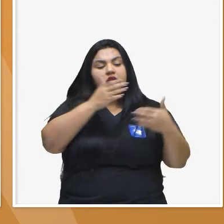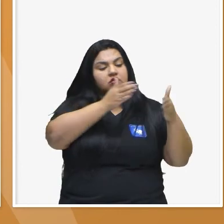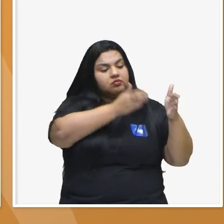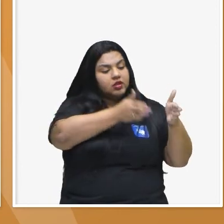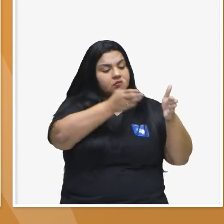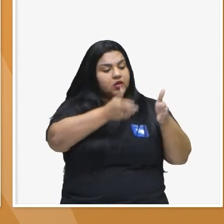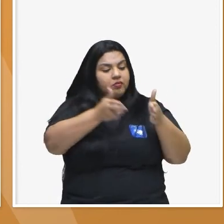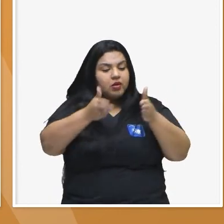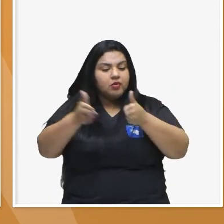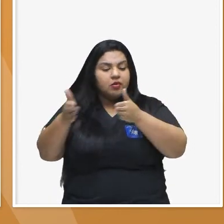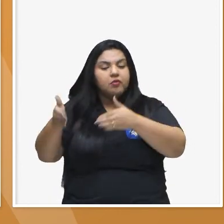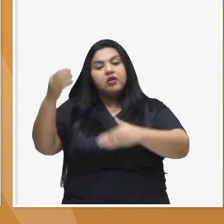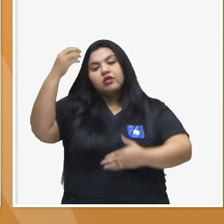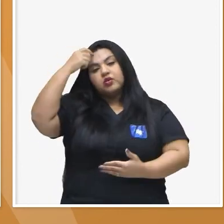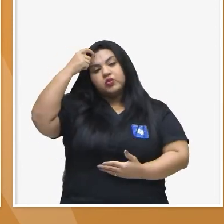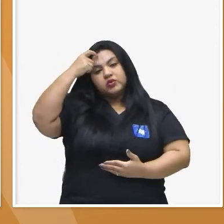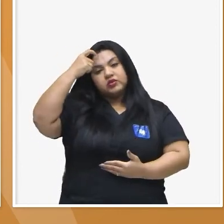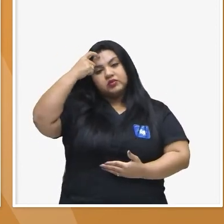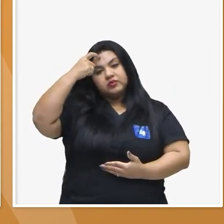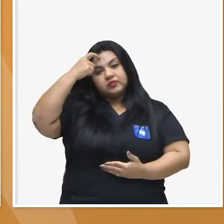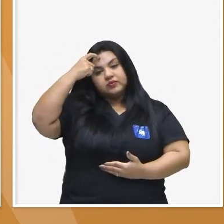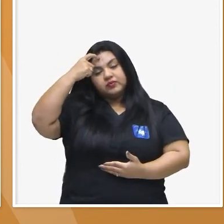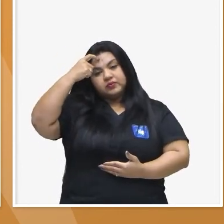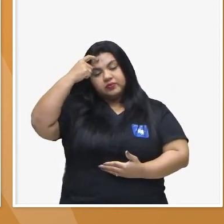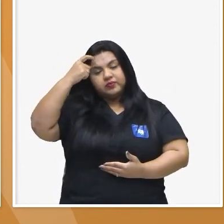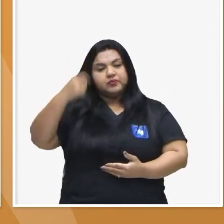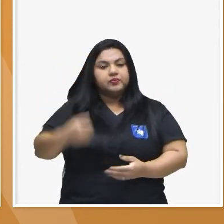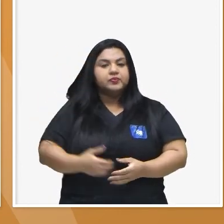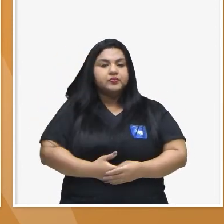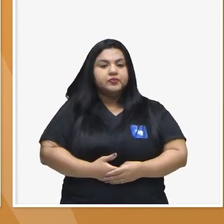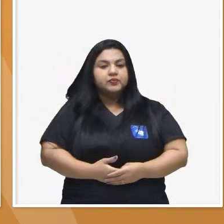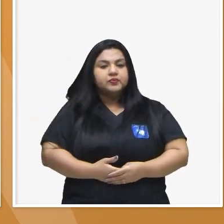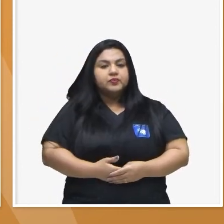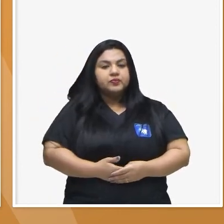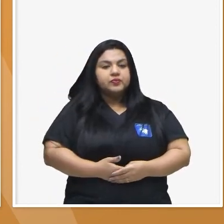consciência. Né? Estágios da consciência.